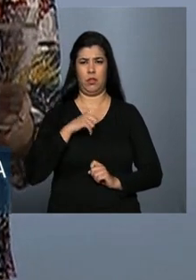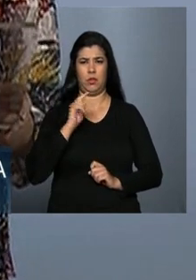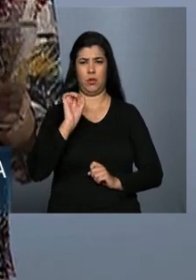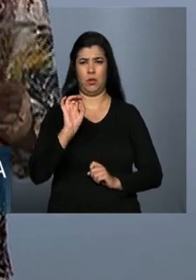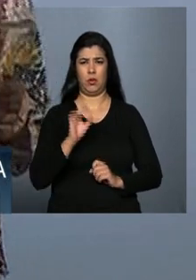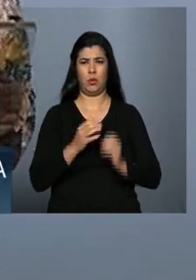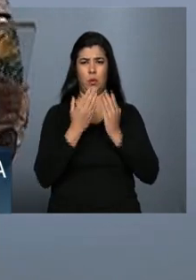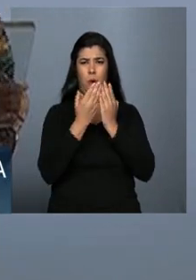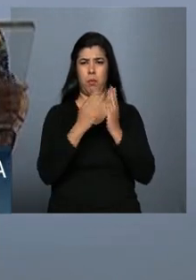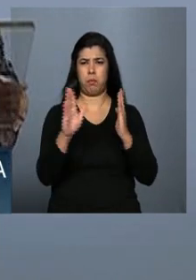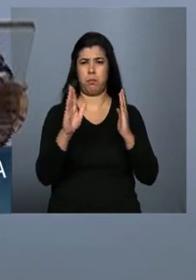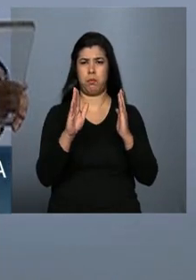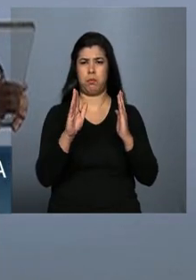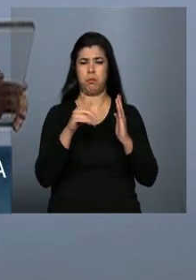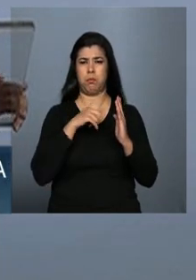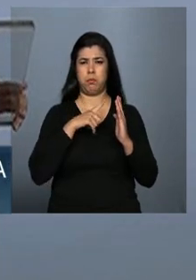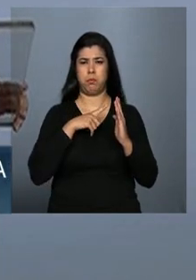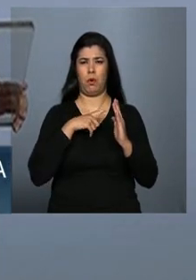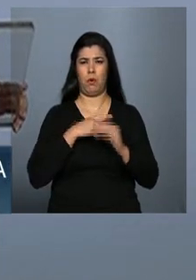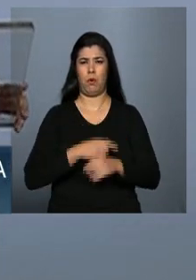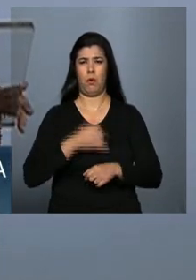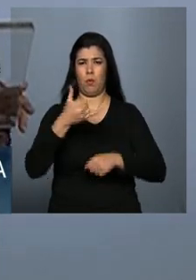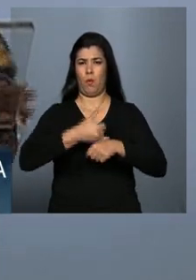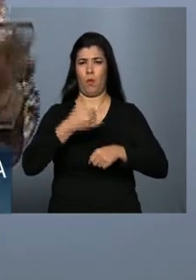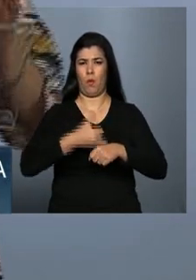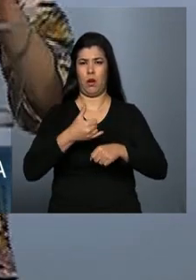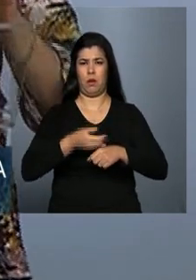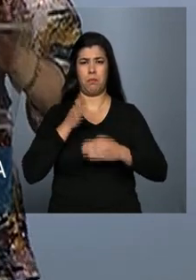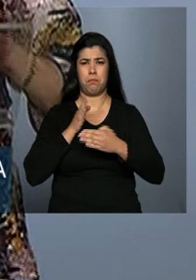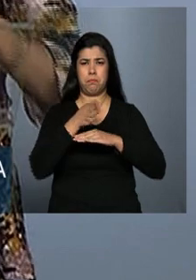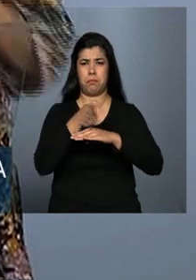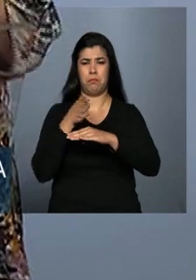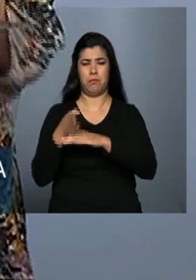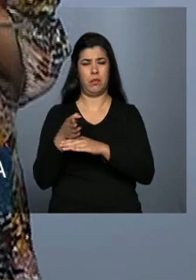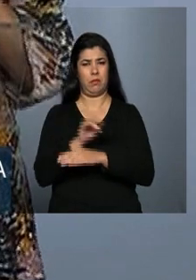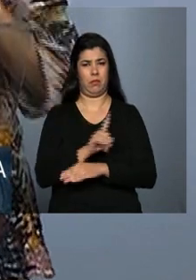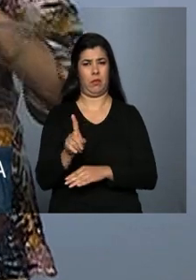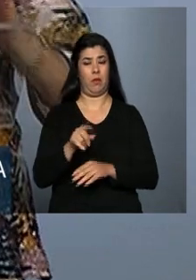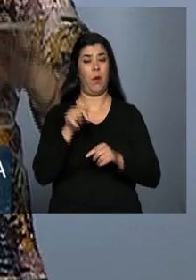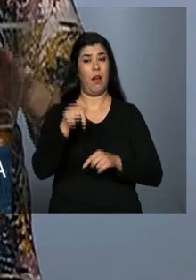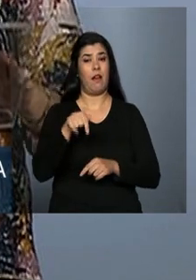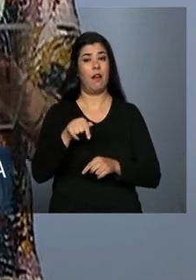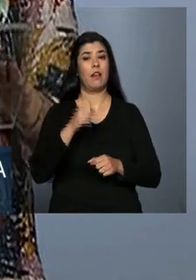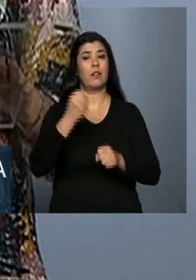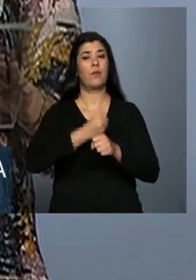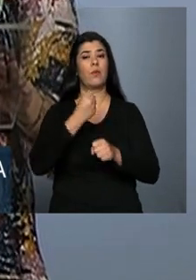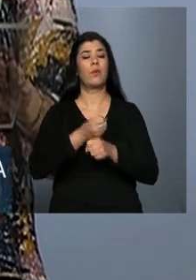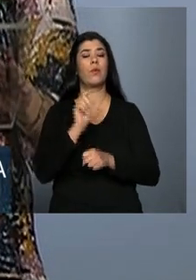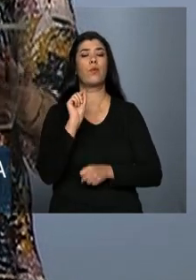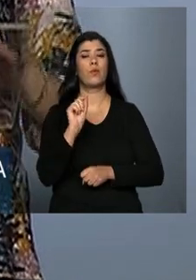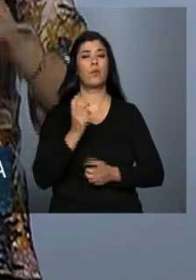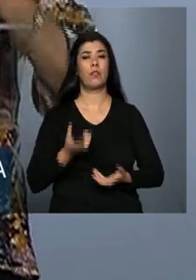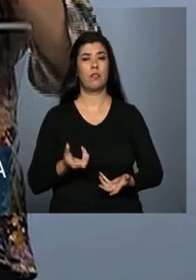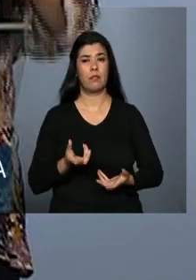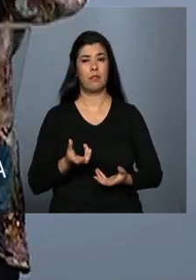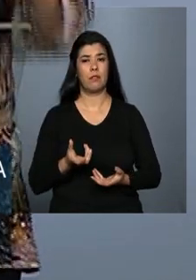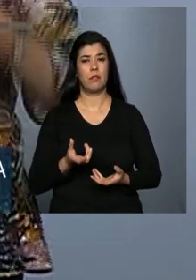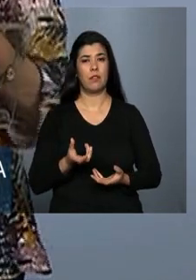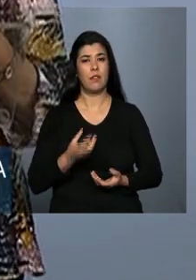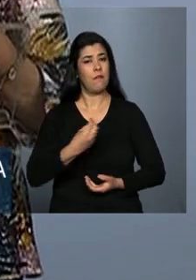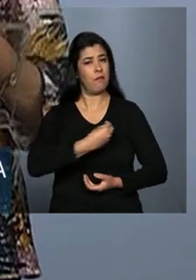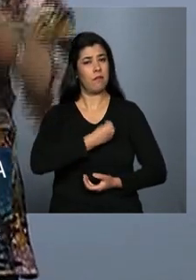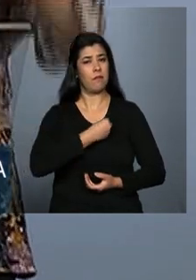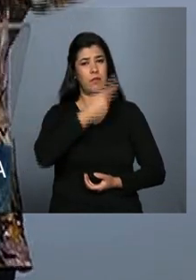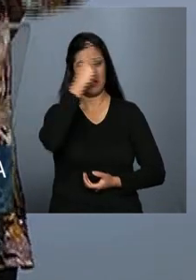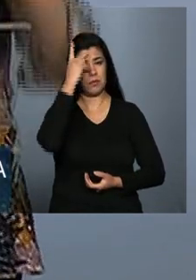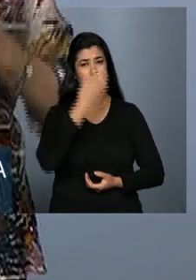aberturas feitas de alumínio. Aqui, eu acho que estão sendo construídos